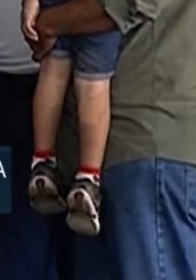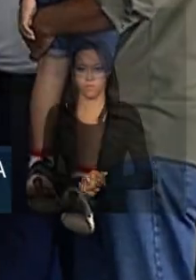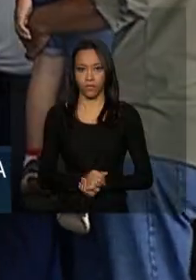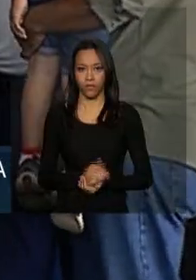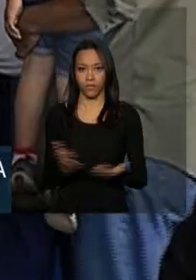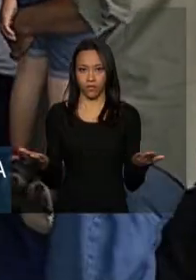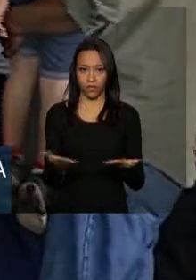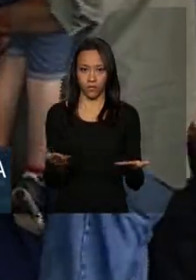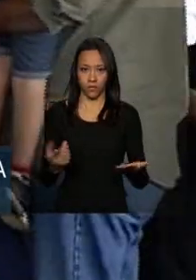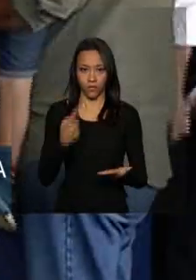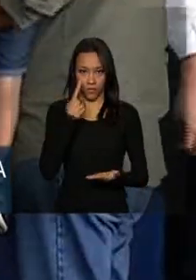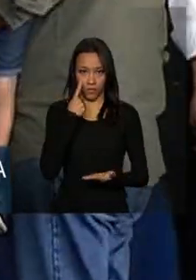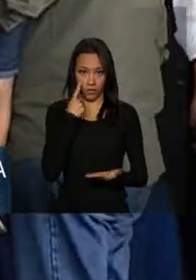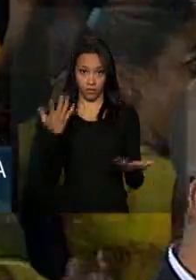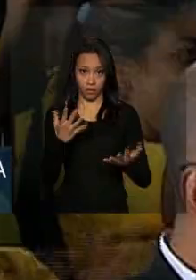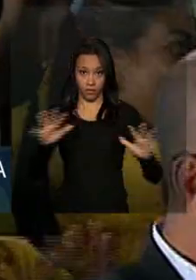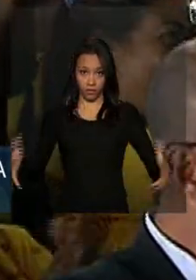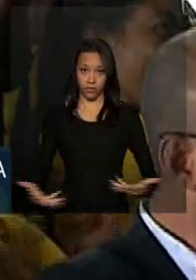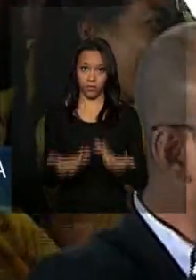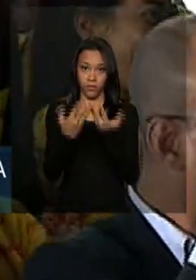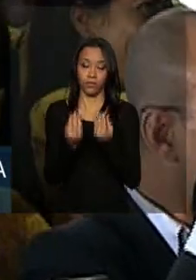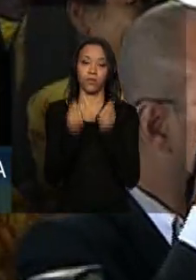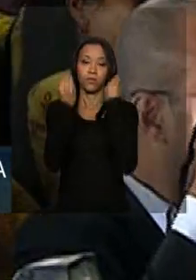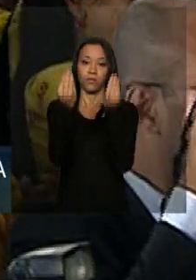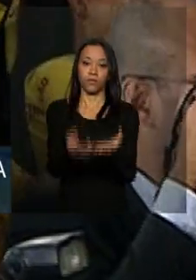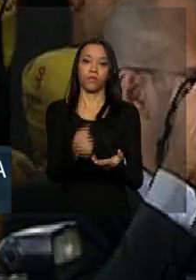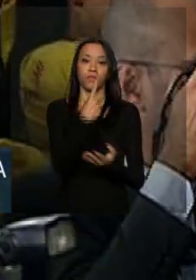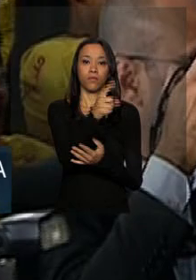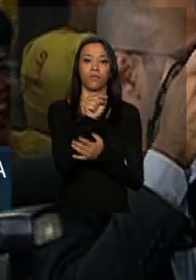Estamos ao vivo acompanhando a cerimônia de entrega de